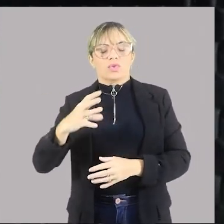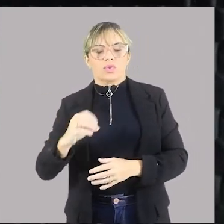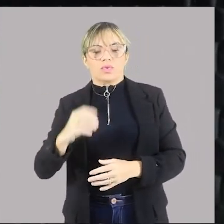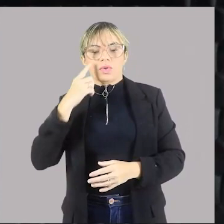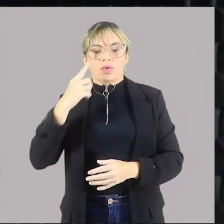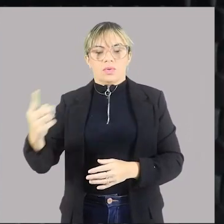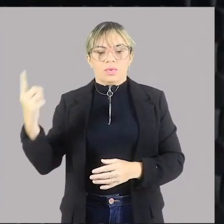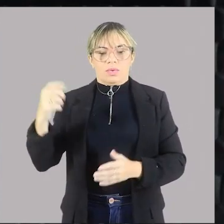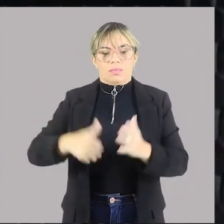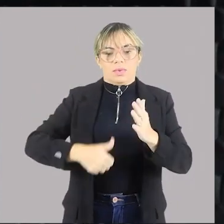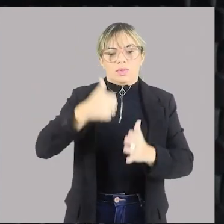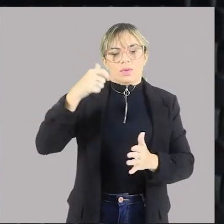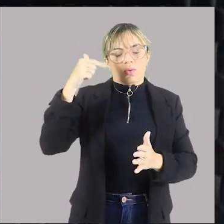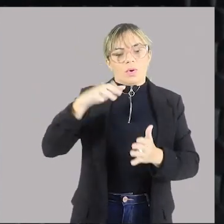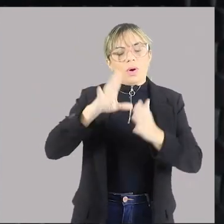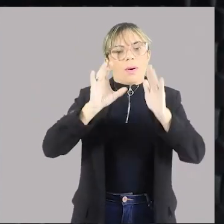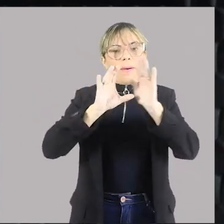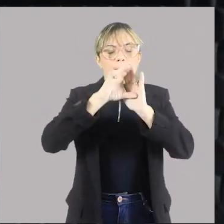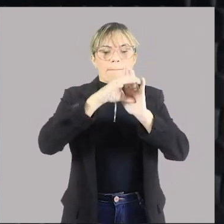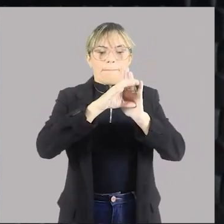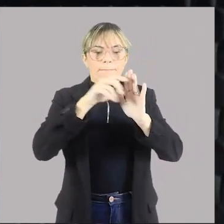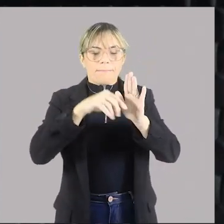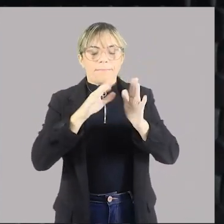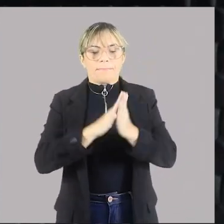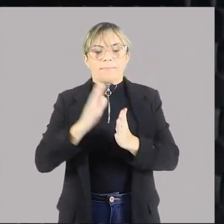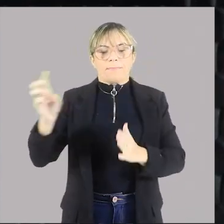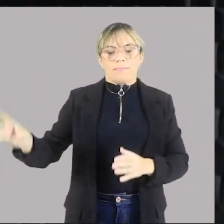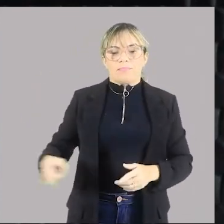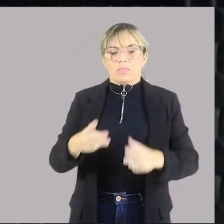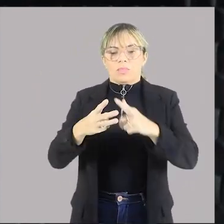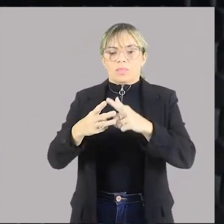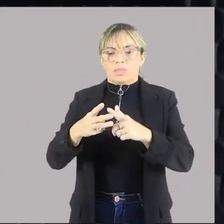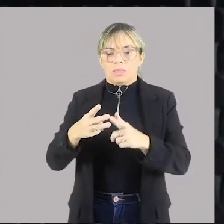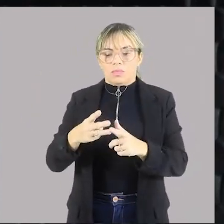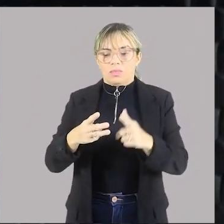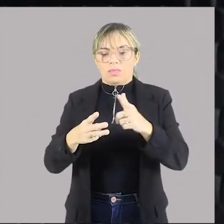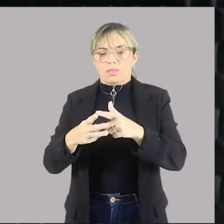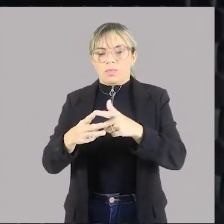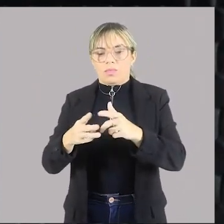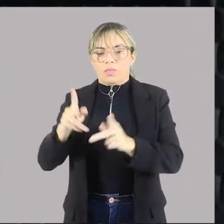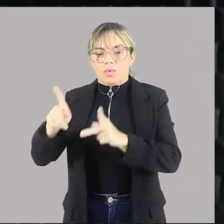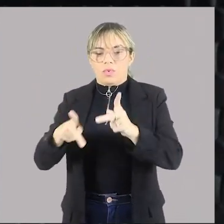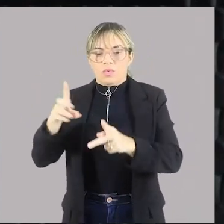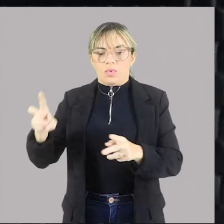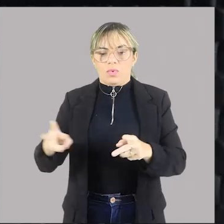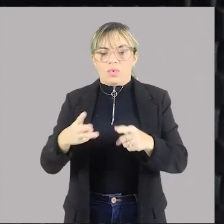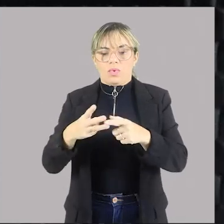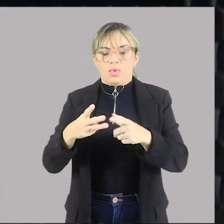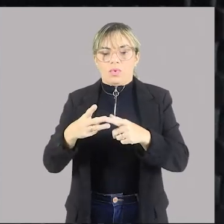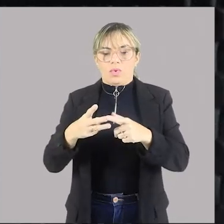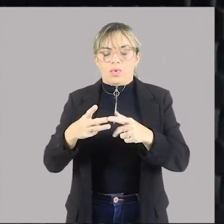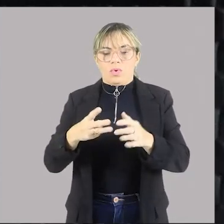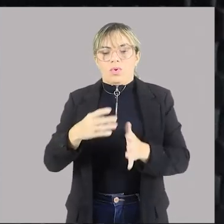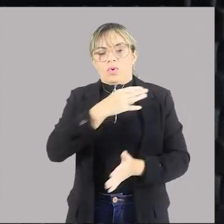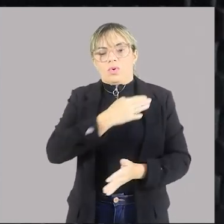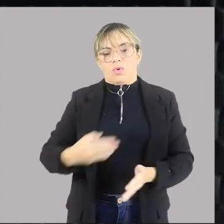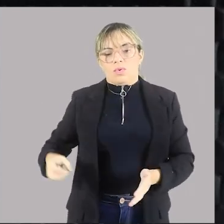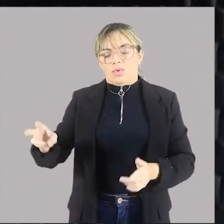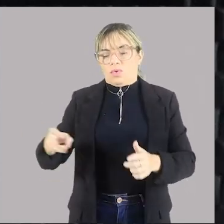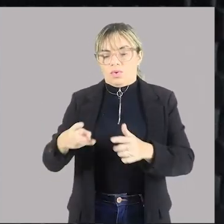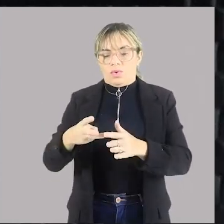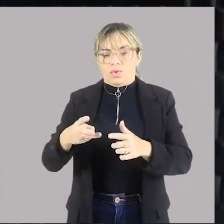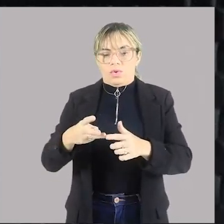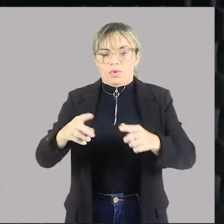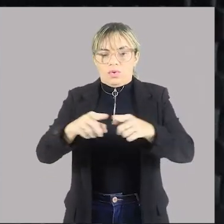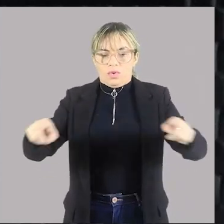é um conceito que é composto de três elementos: o elemento povo, governo e território. O